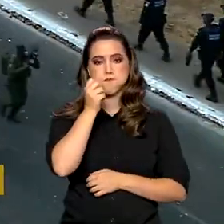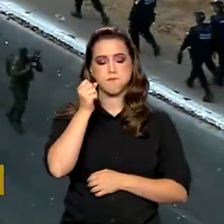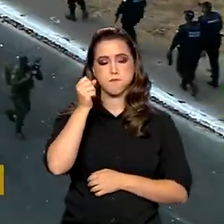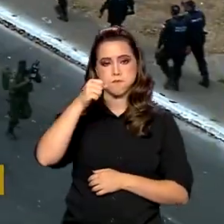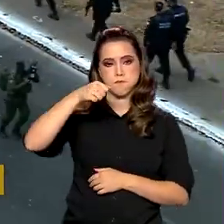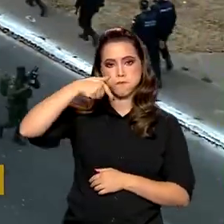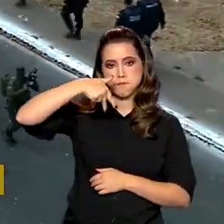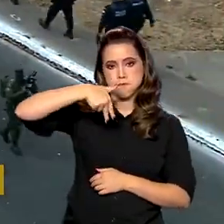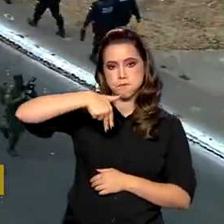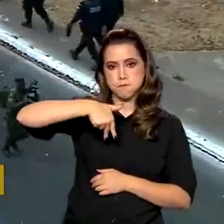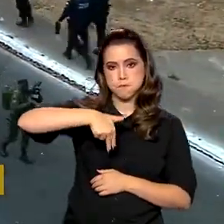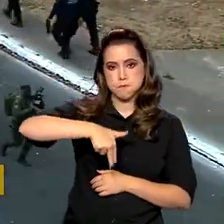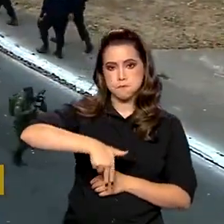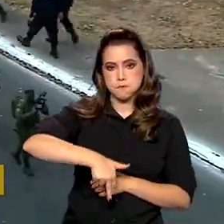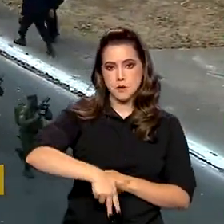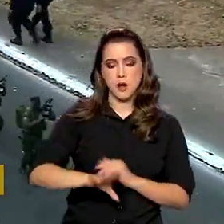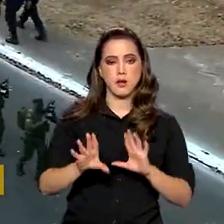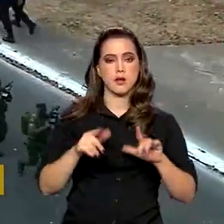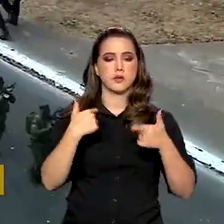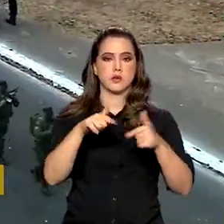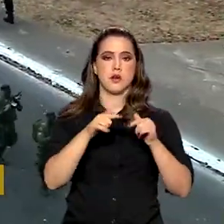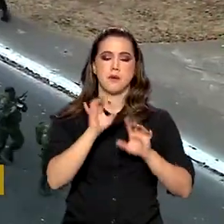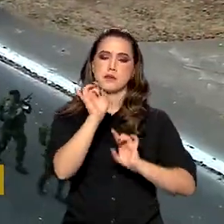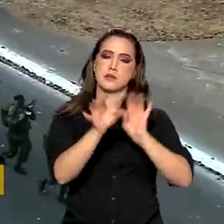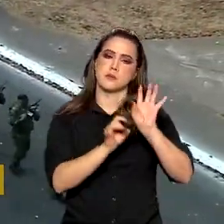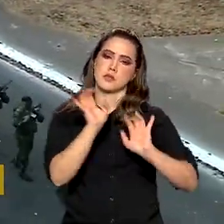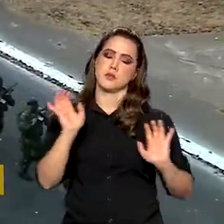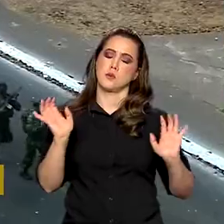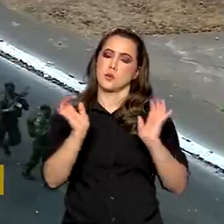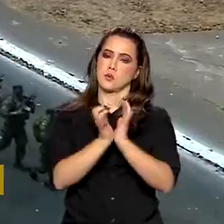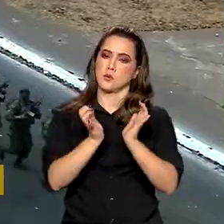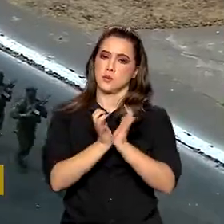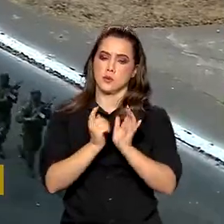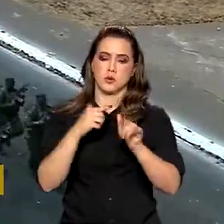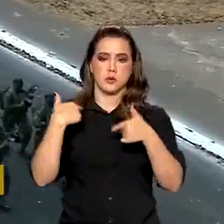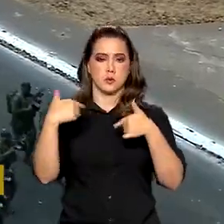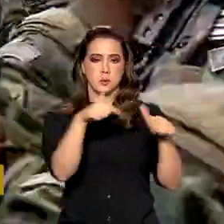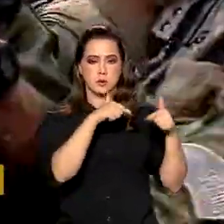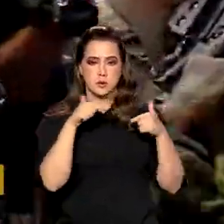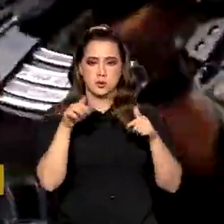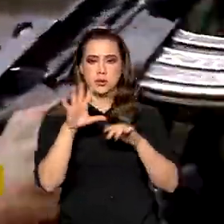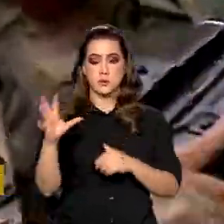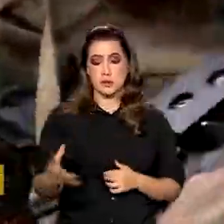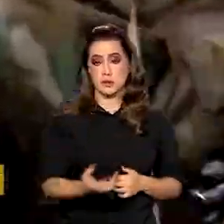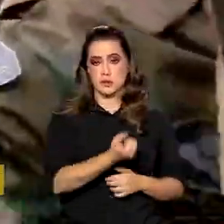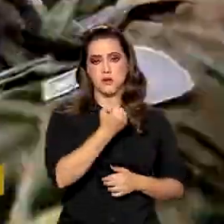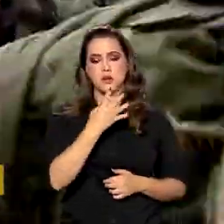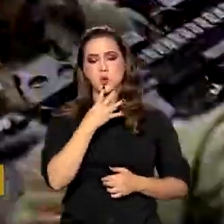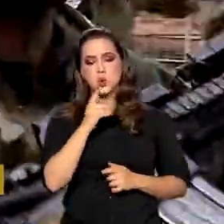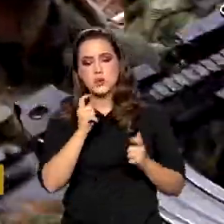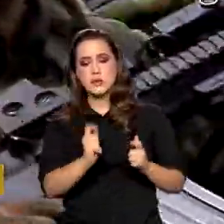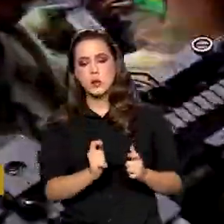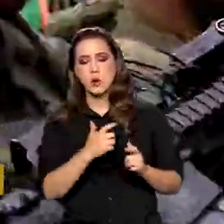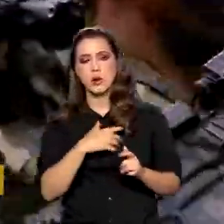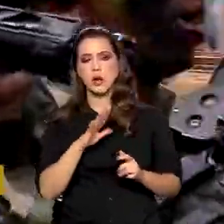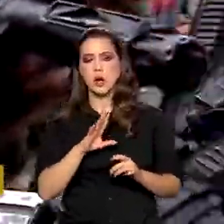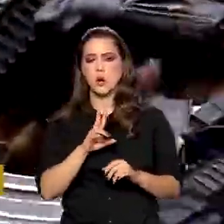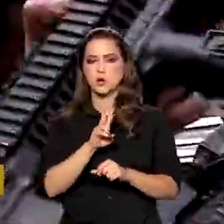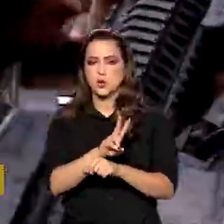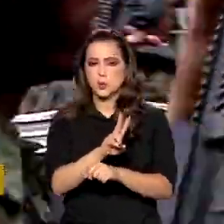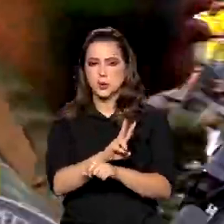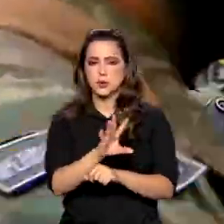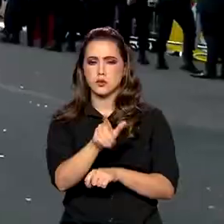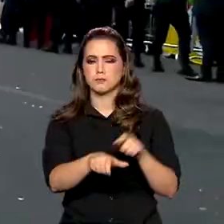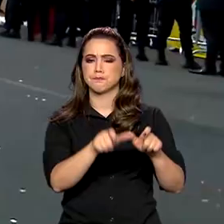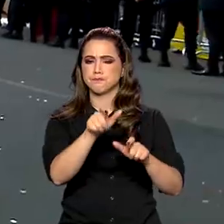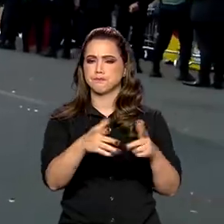que é a tropa de operações especiais do Corpo da Armada, que realizam ações de resgate, reconhecimento em plataformas e